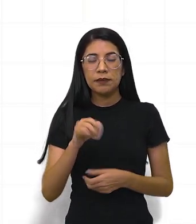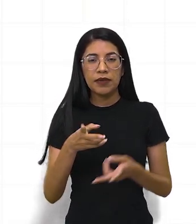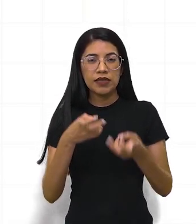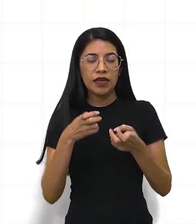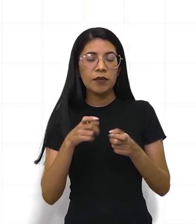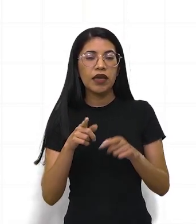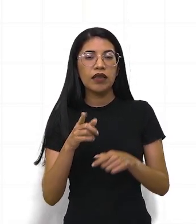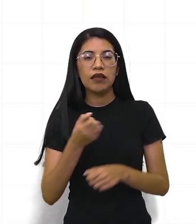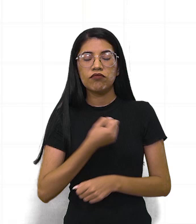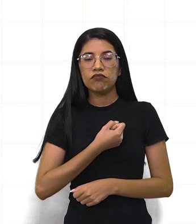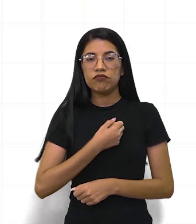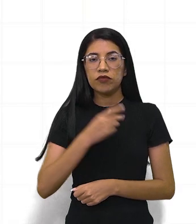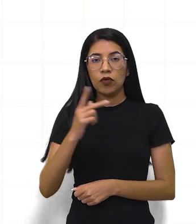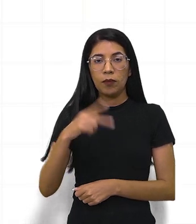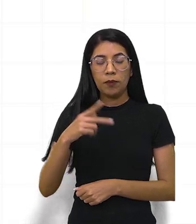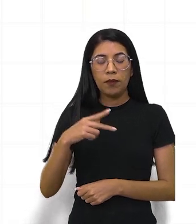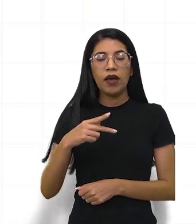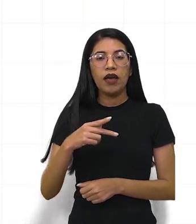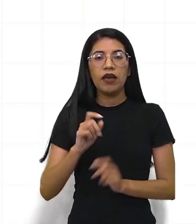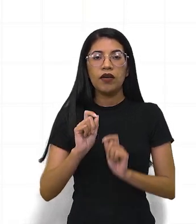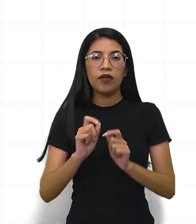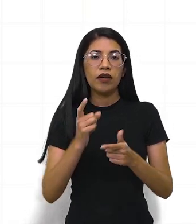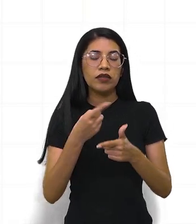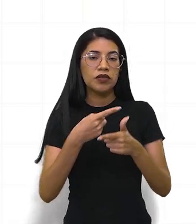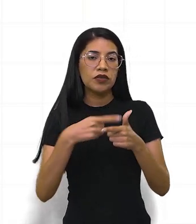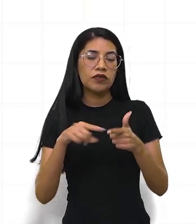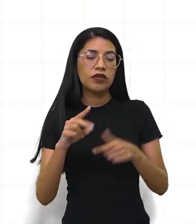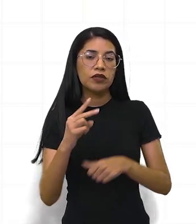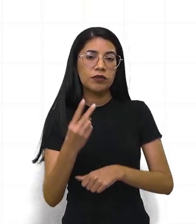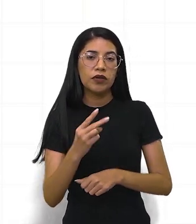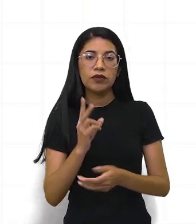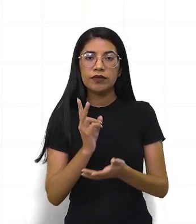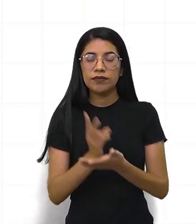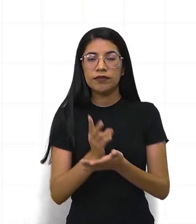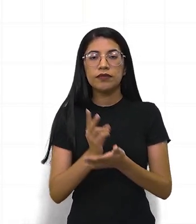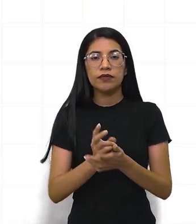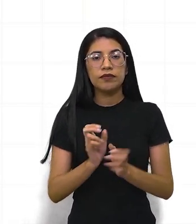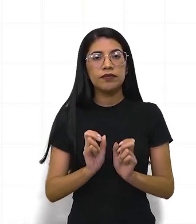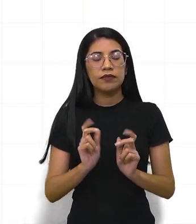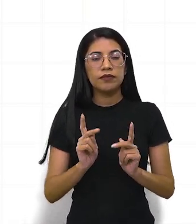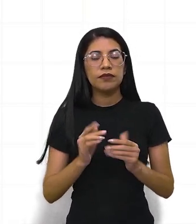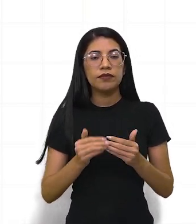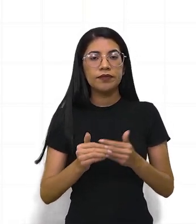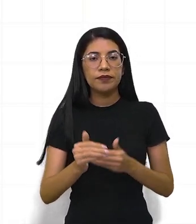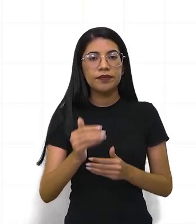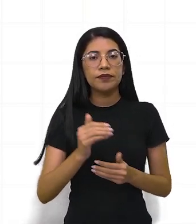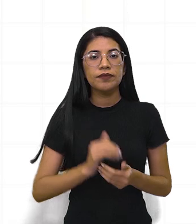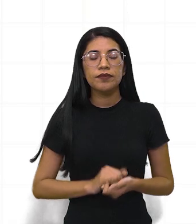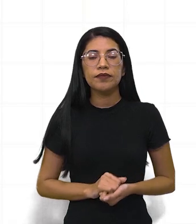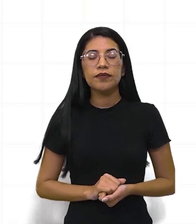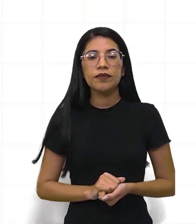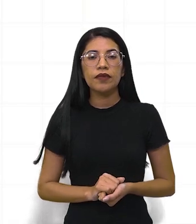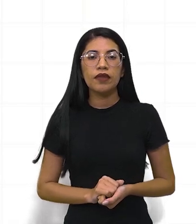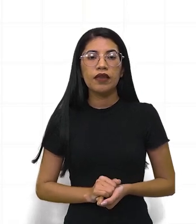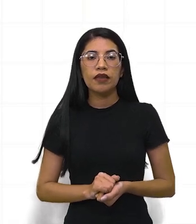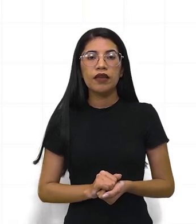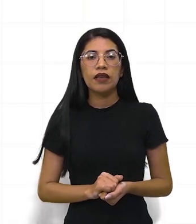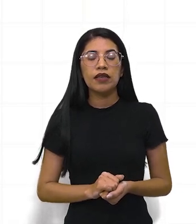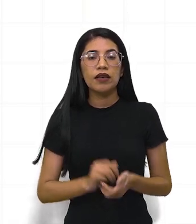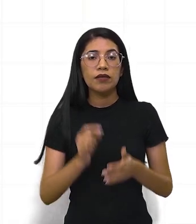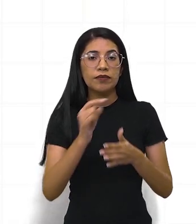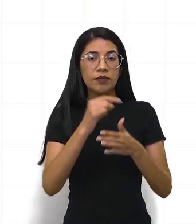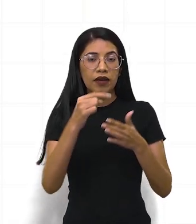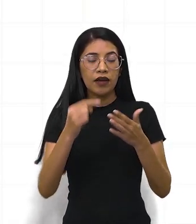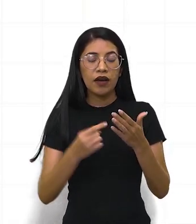par, você já sabe que esse número é divisível por 2. Continuando, nós temos aí outros critérios